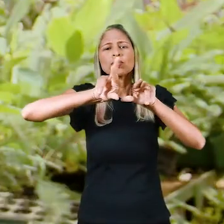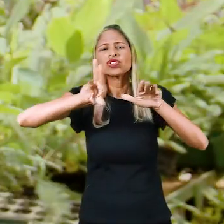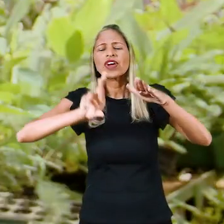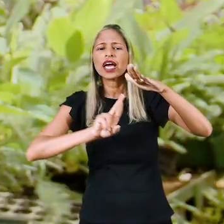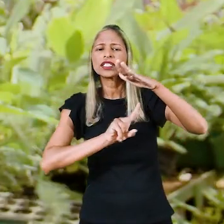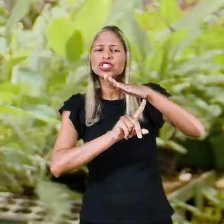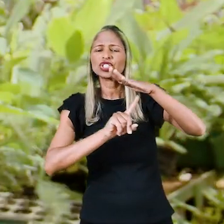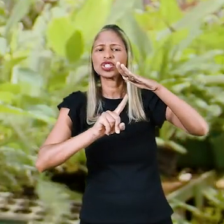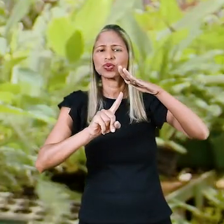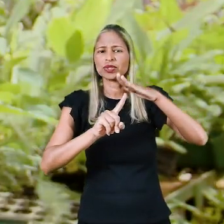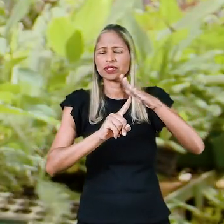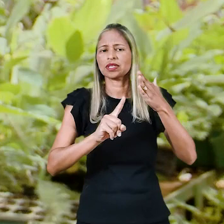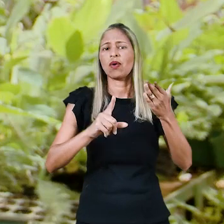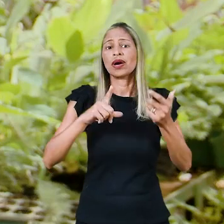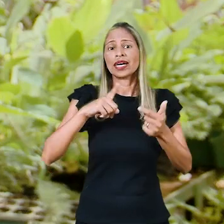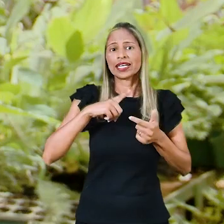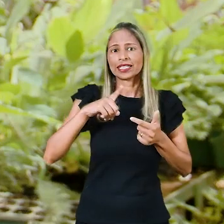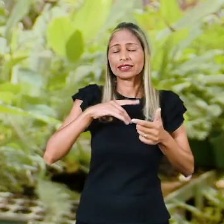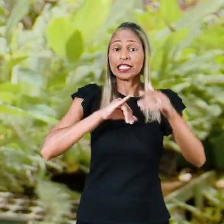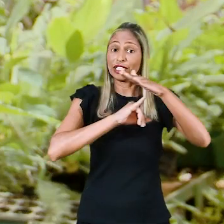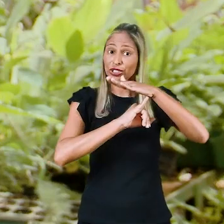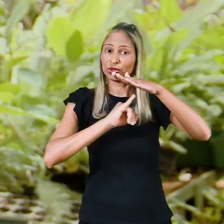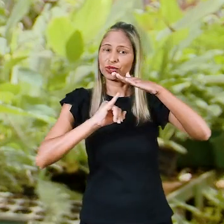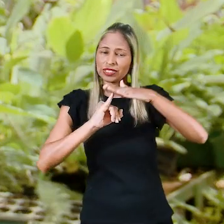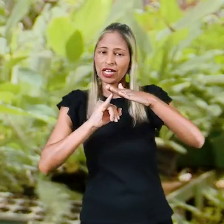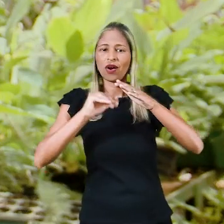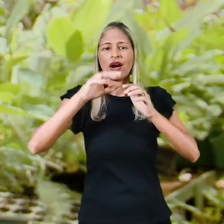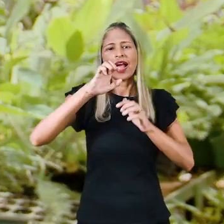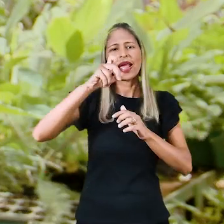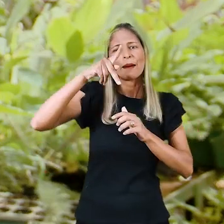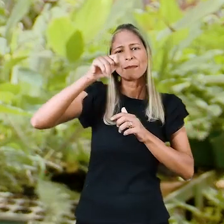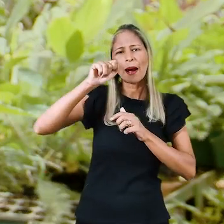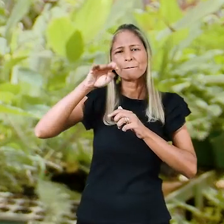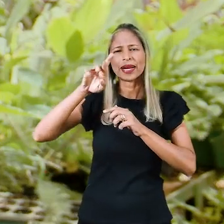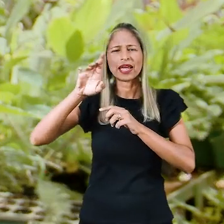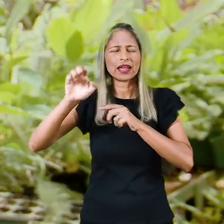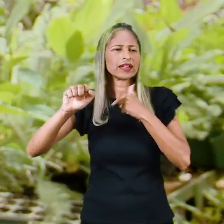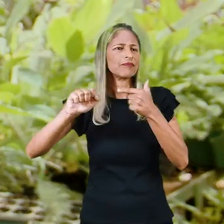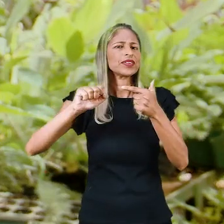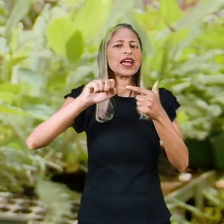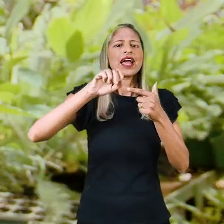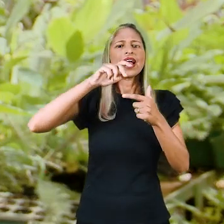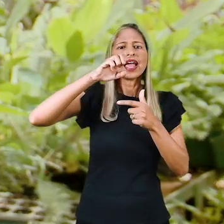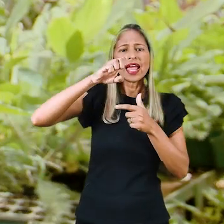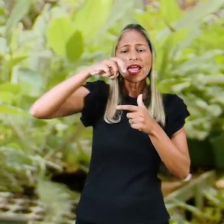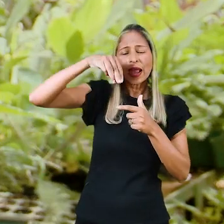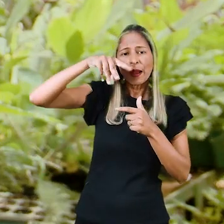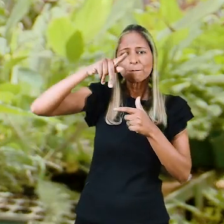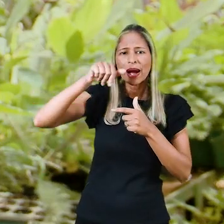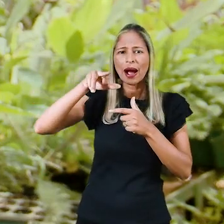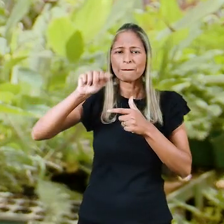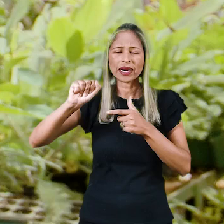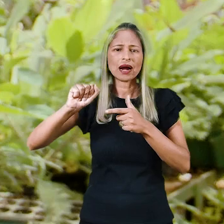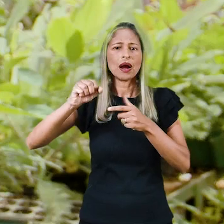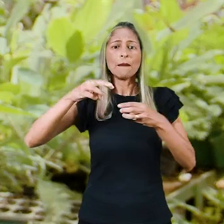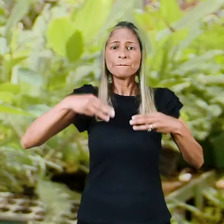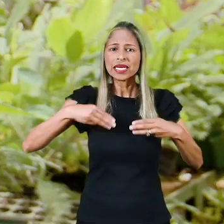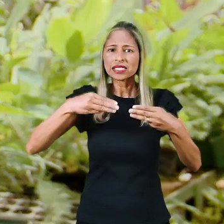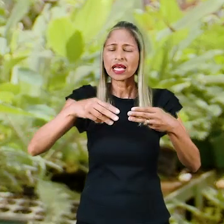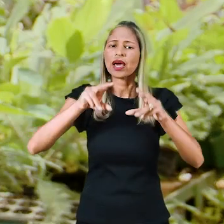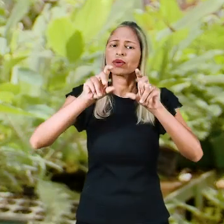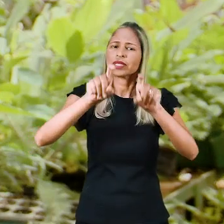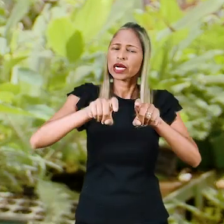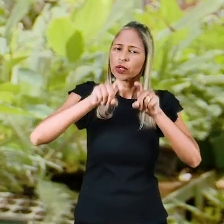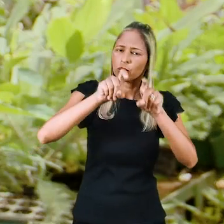São diversas instituições, incluindo aqui a EPAMIG, a Emater de Minas Gerais, a Embrapa Hortaliça, o Ministério